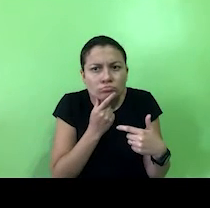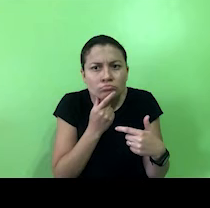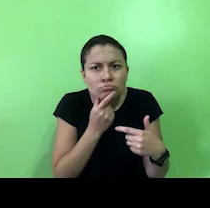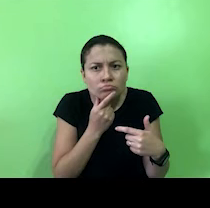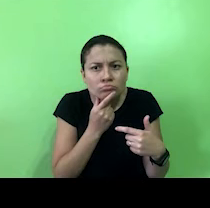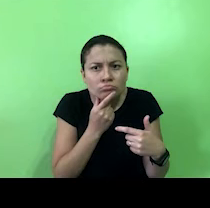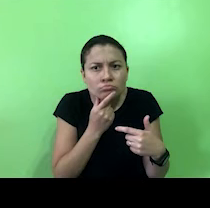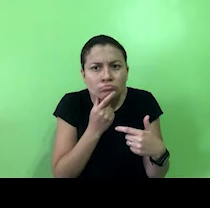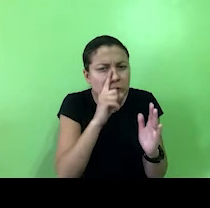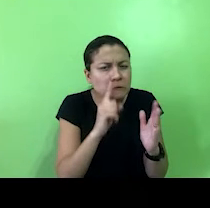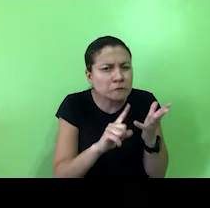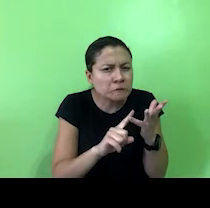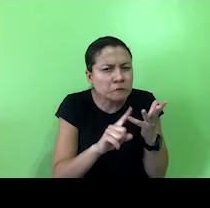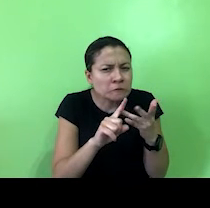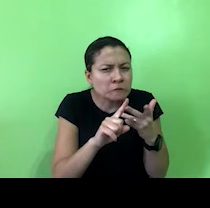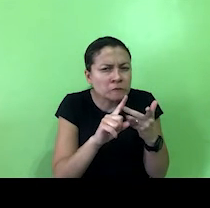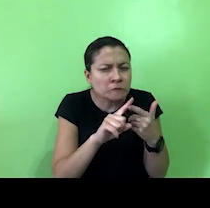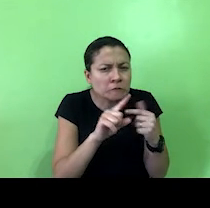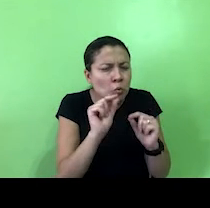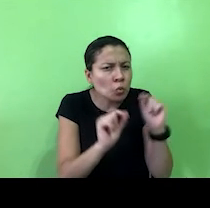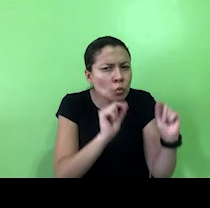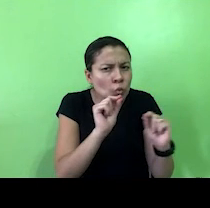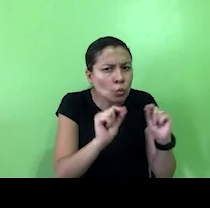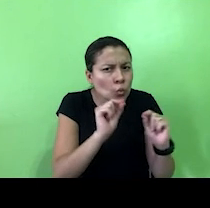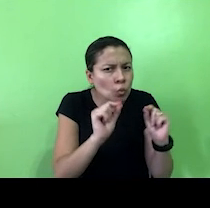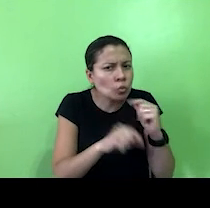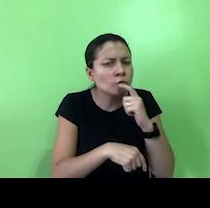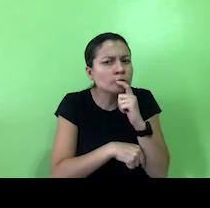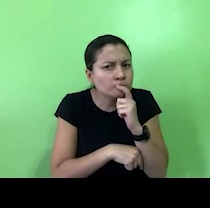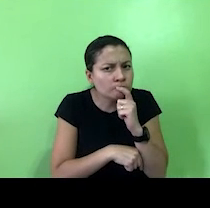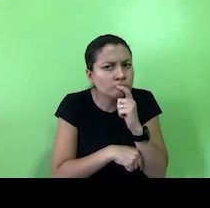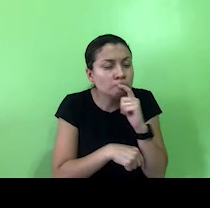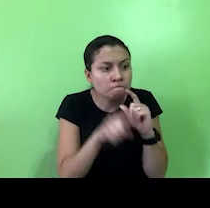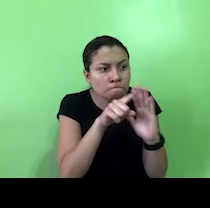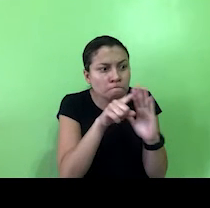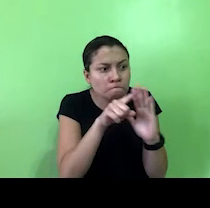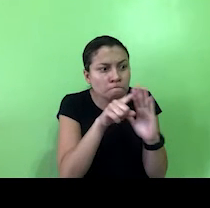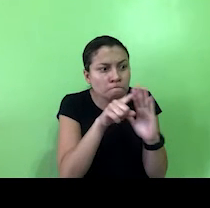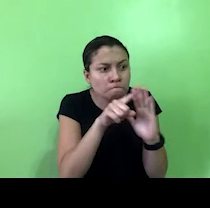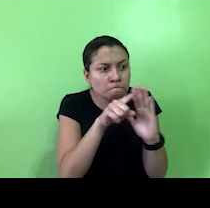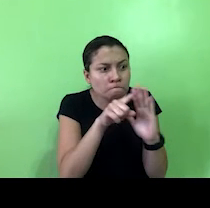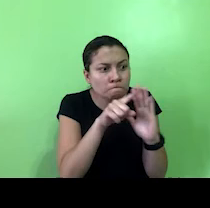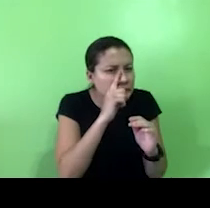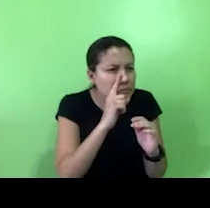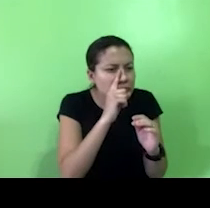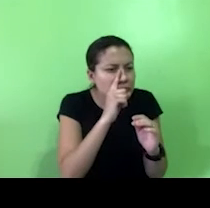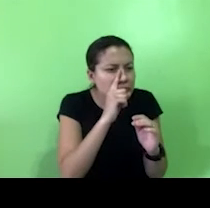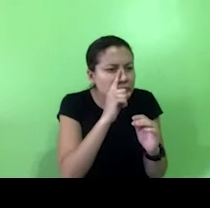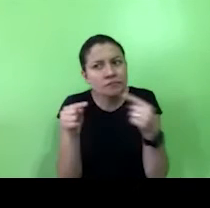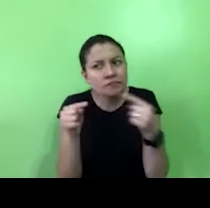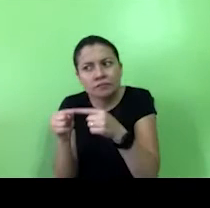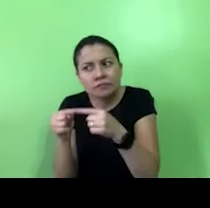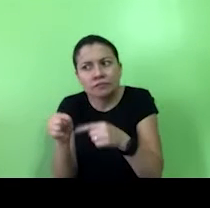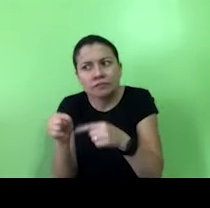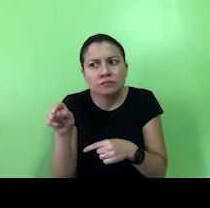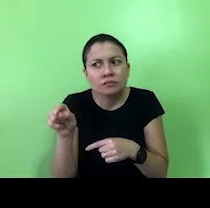risco que ele vai trazer para a nossa aplicação. Então, esse risco ele é medido cruzando probabilidade dessa